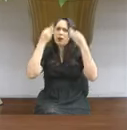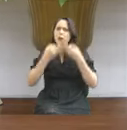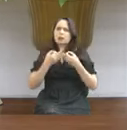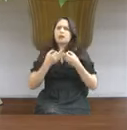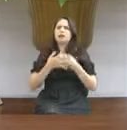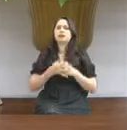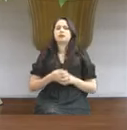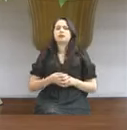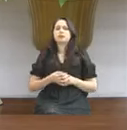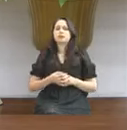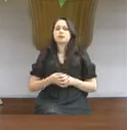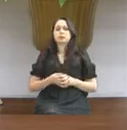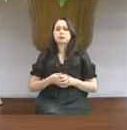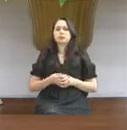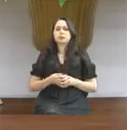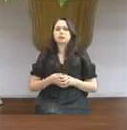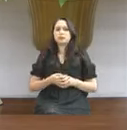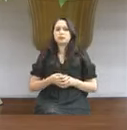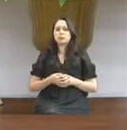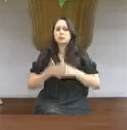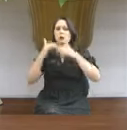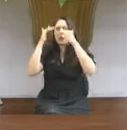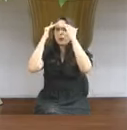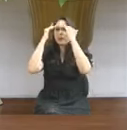você que não se vende,